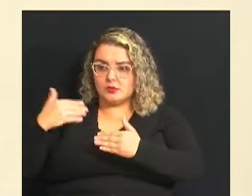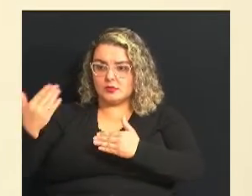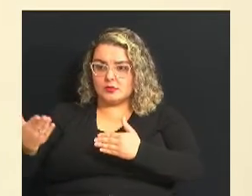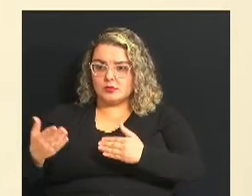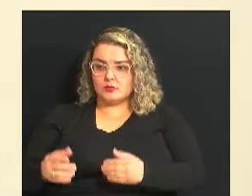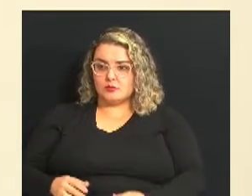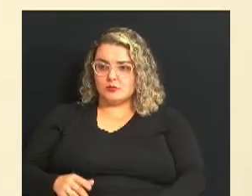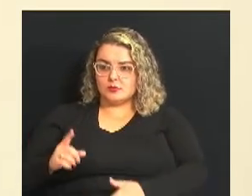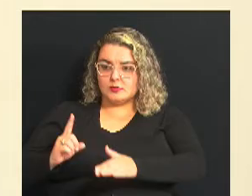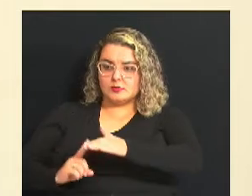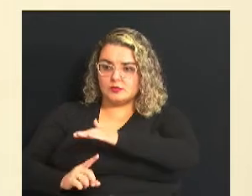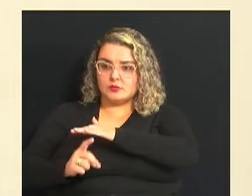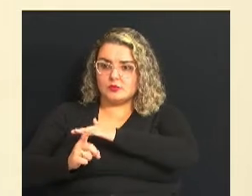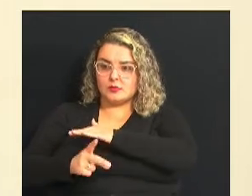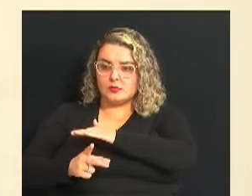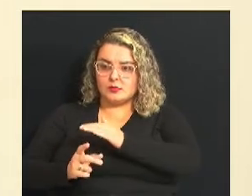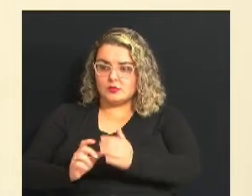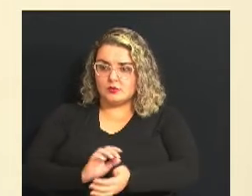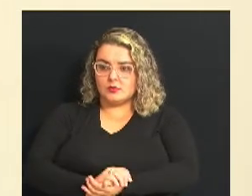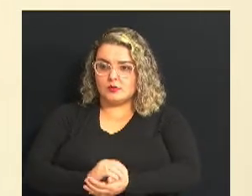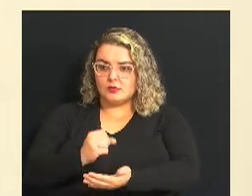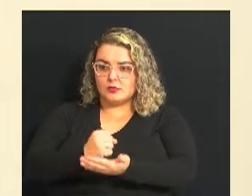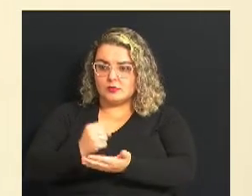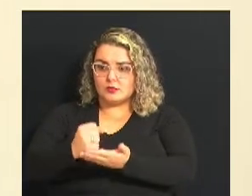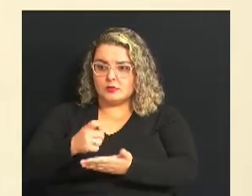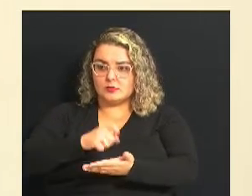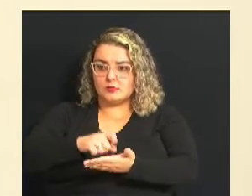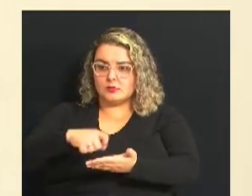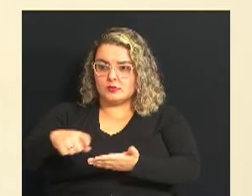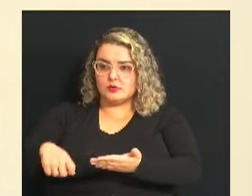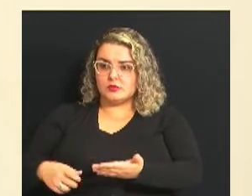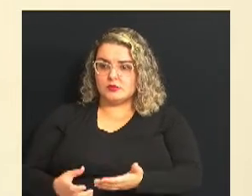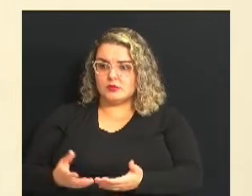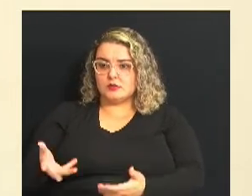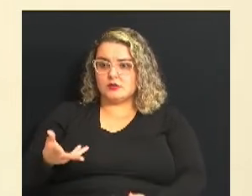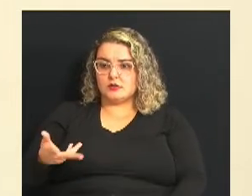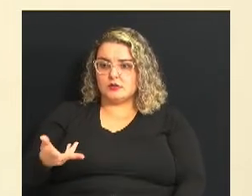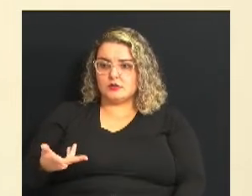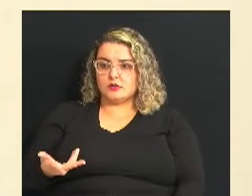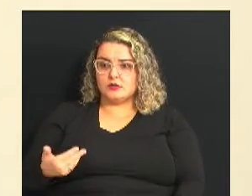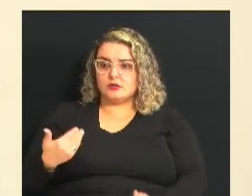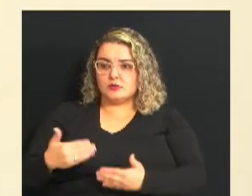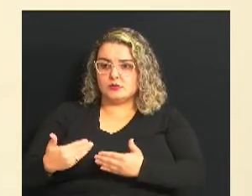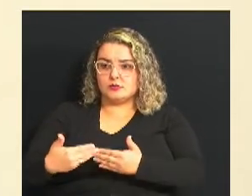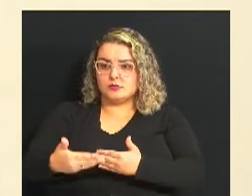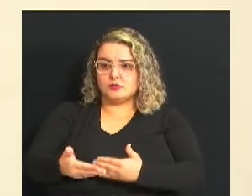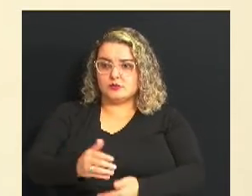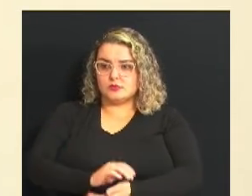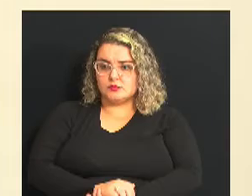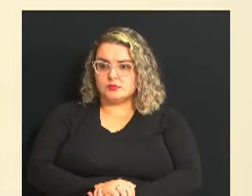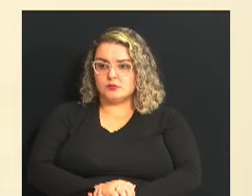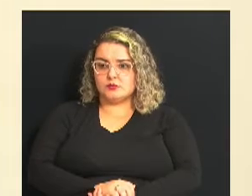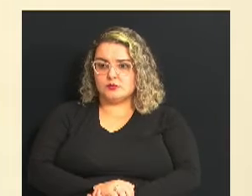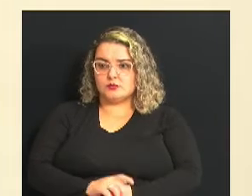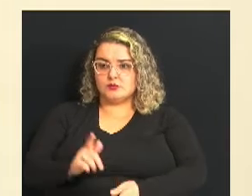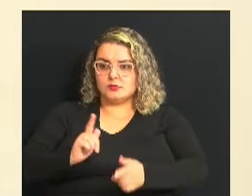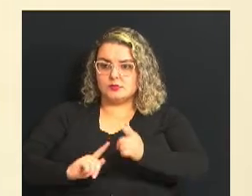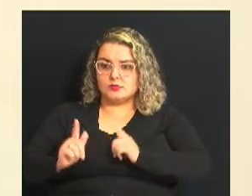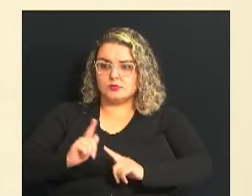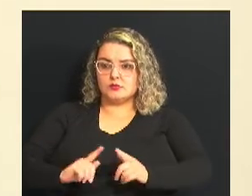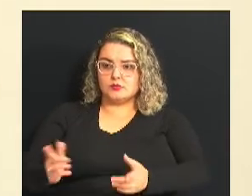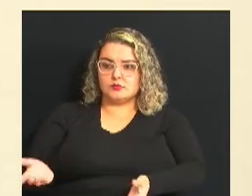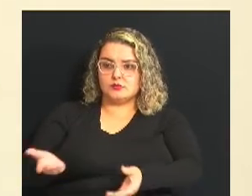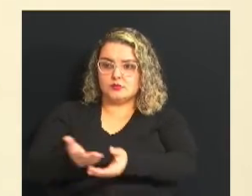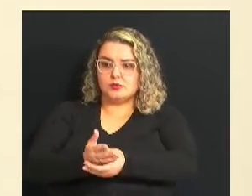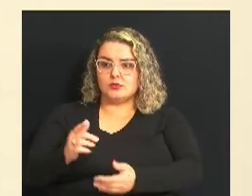fornecedor, contrato, e isso dá bastante agilidade aí no gerenciamento de arquivos. E a gente